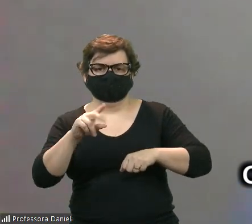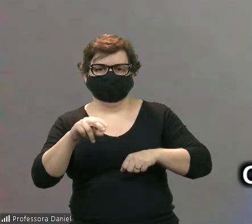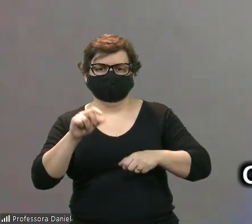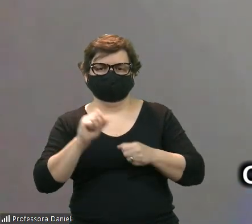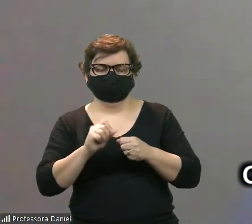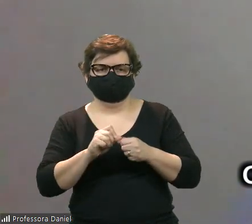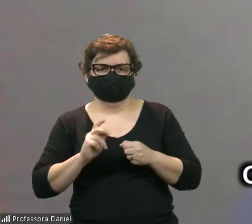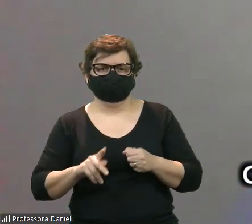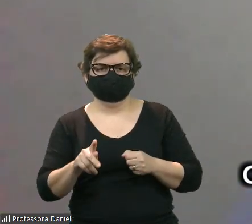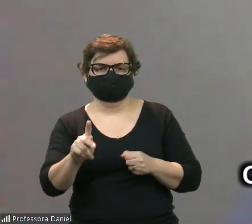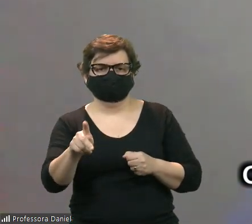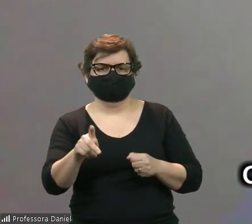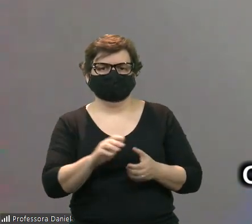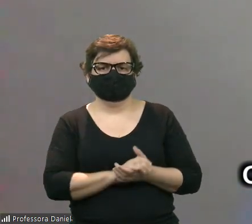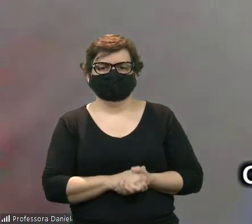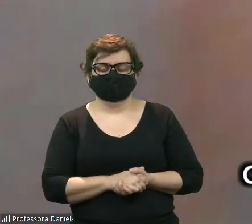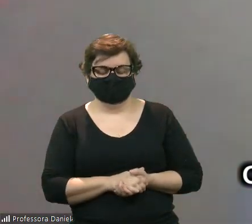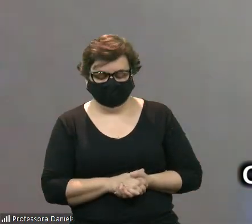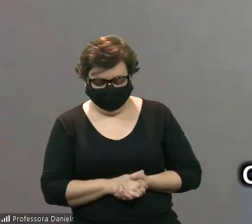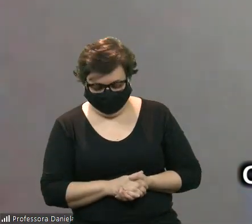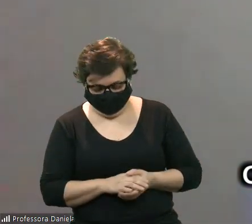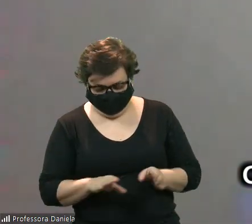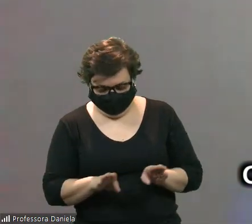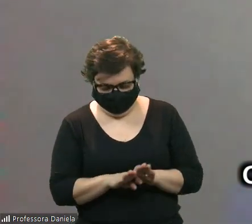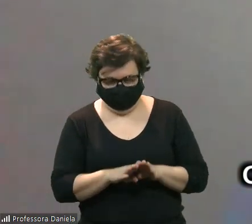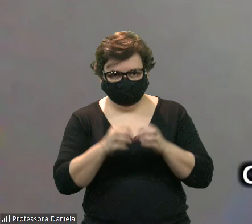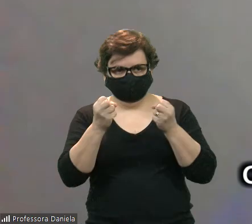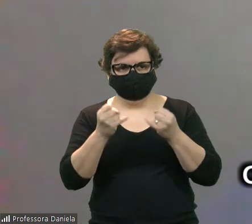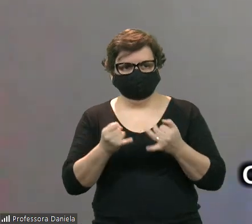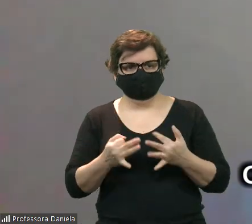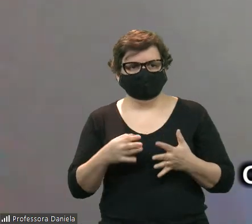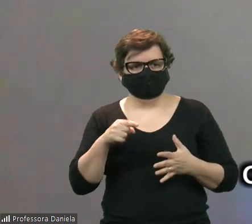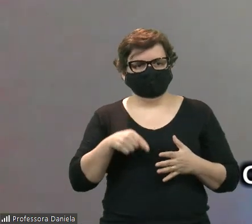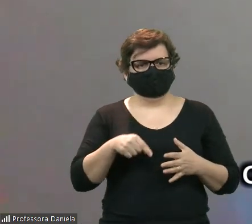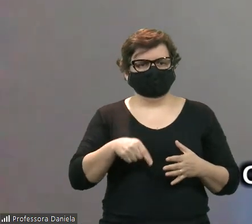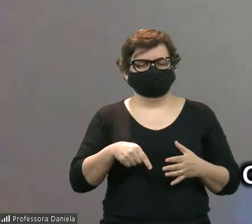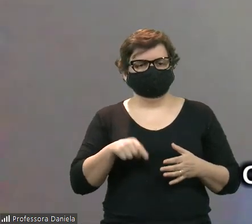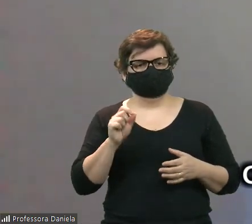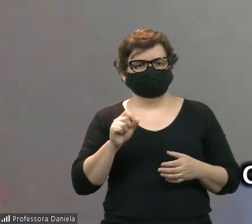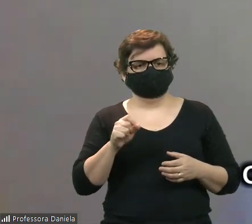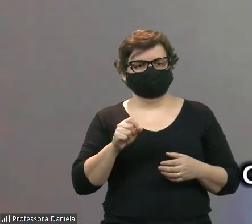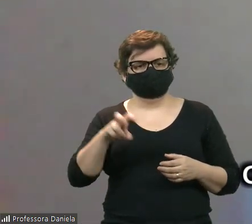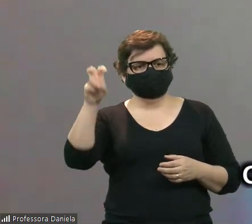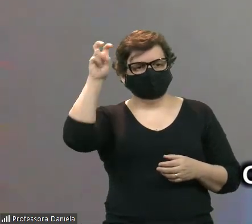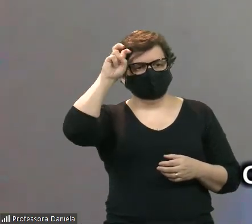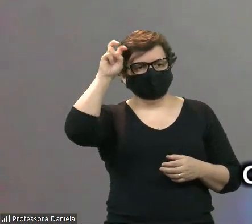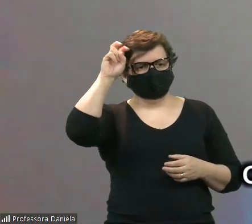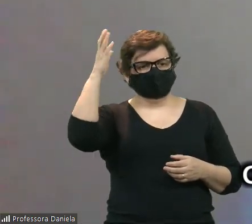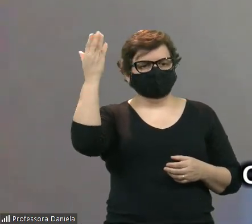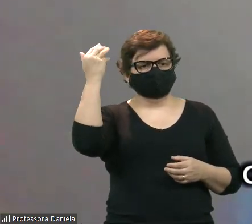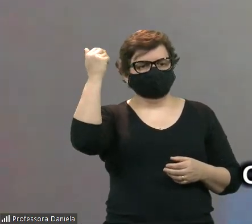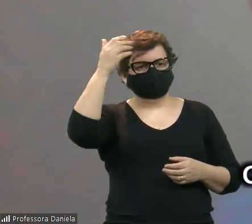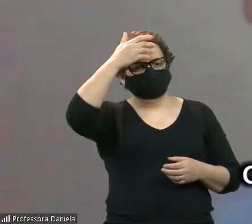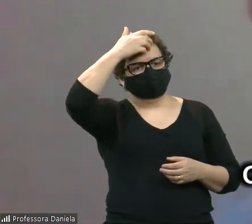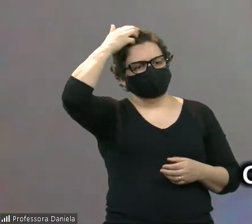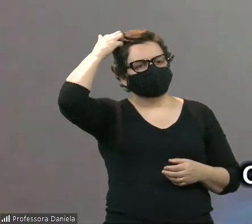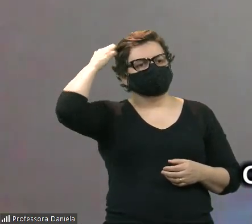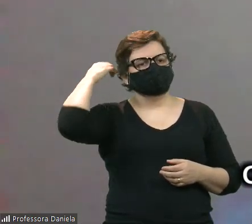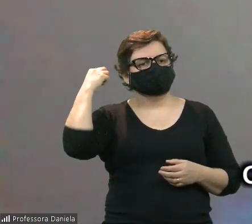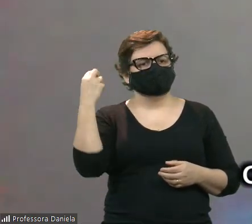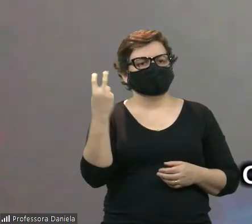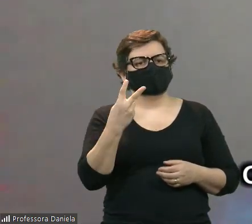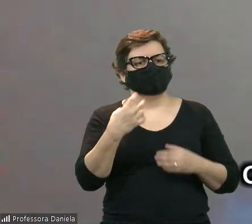fazem. E não poderia deixar também de esclarecer aqui que na quinta-feira, se eu não me engano,